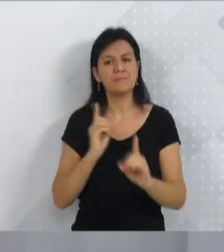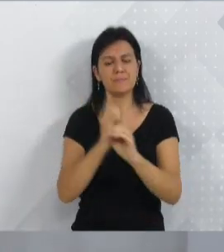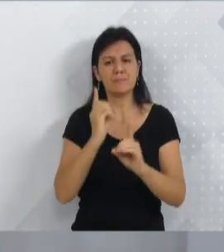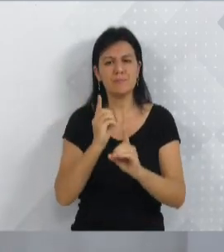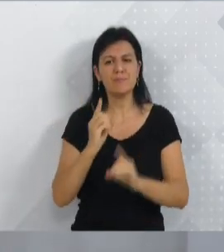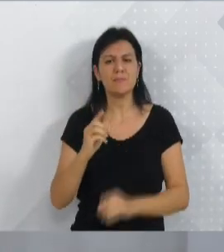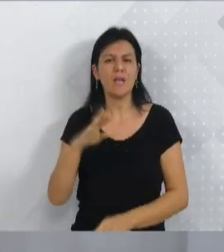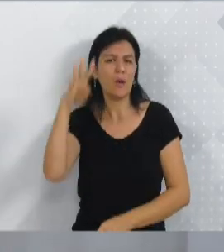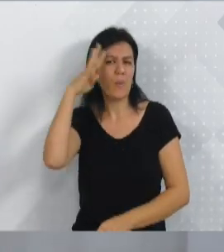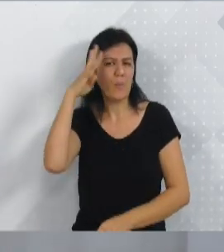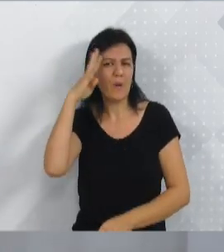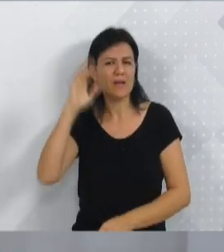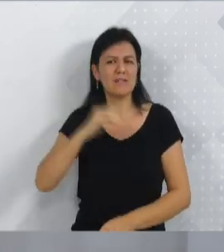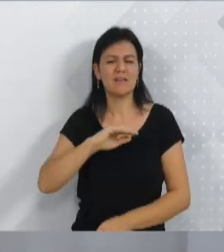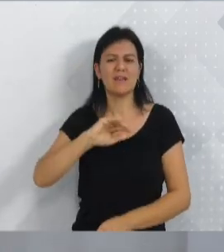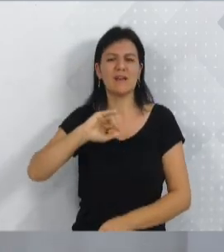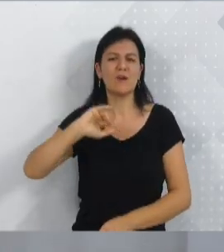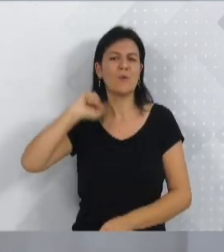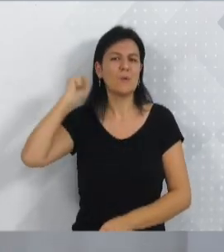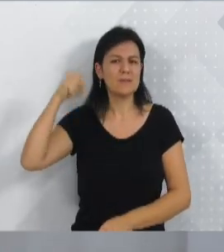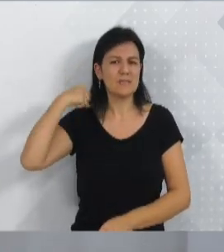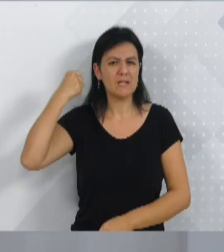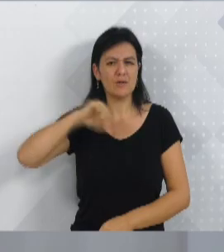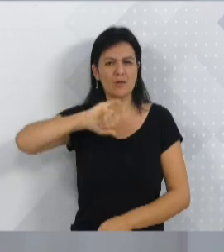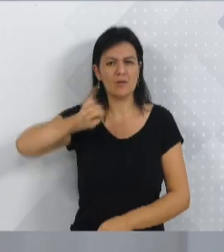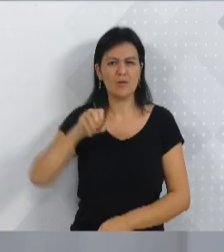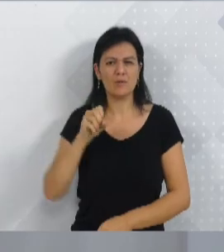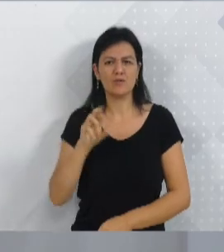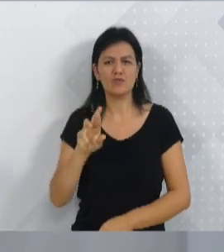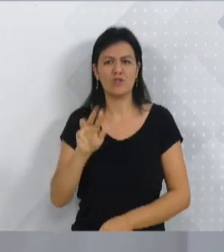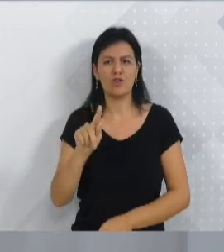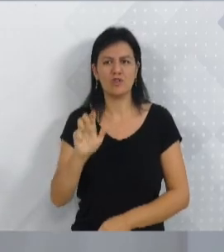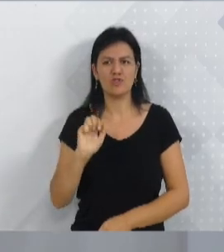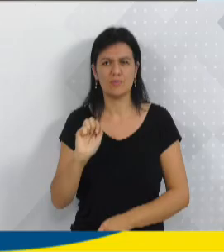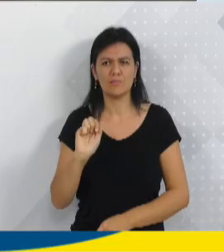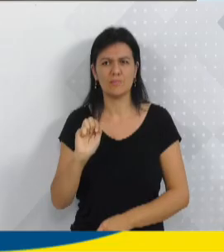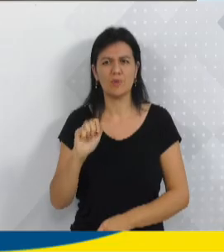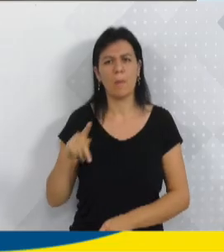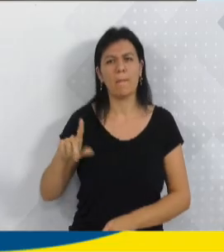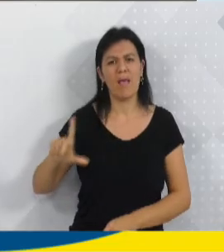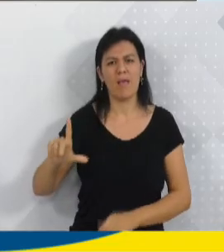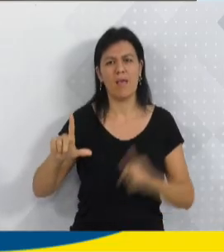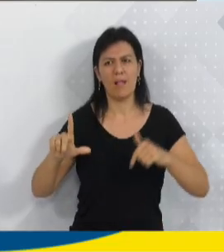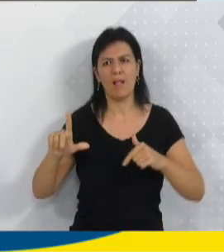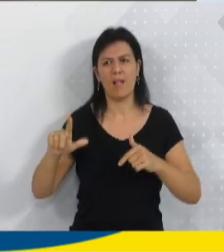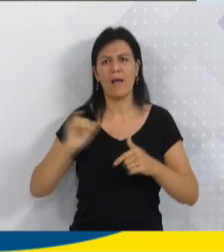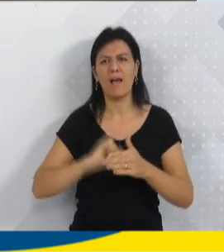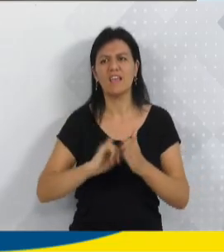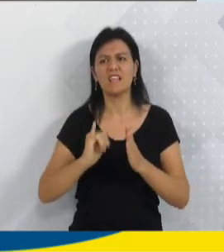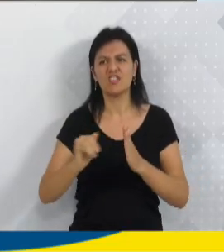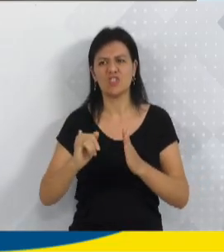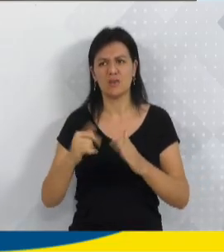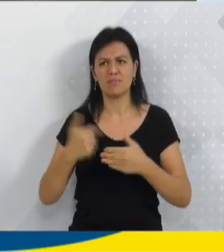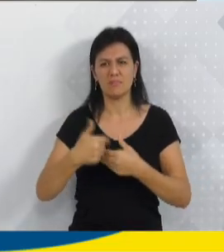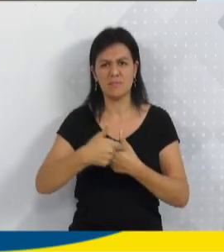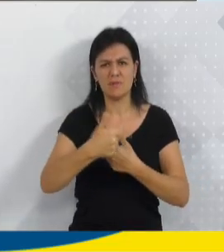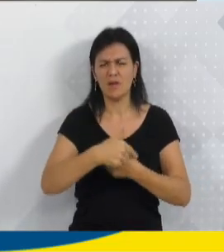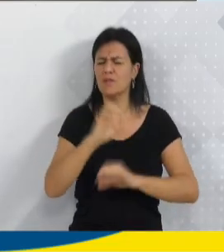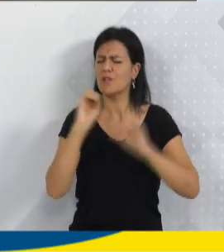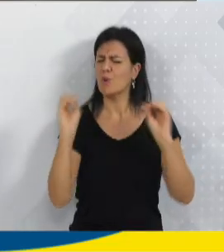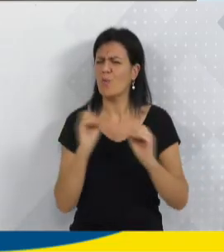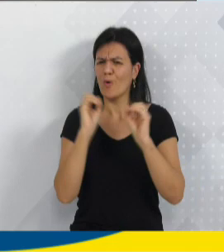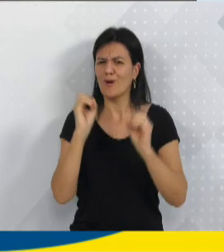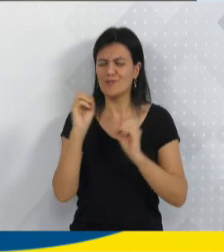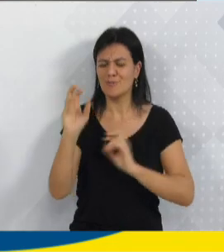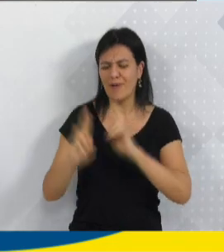quarta-feira o senador Jorge Safe lá no Senado Federal nosso senador do pl de Itajaí que tem um ótimo relacionamento com